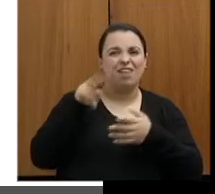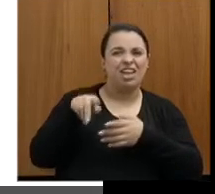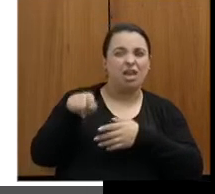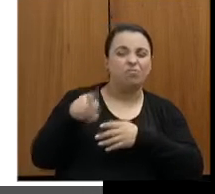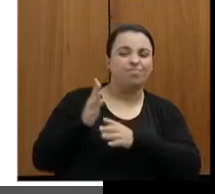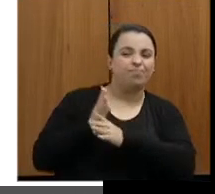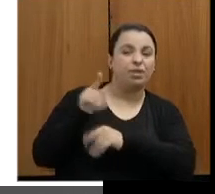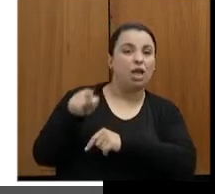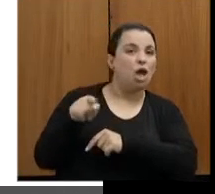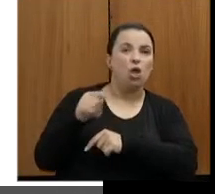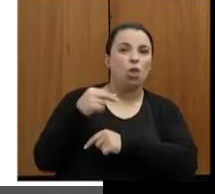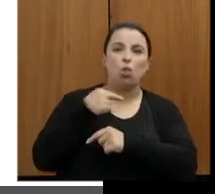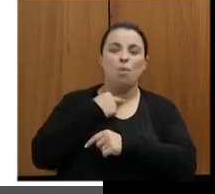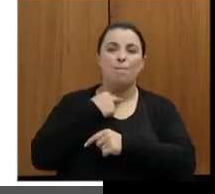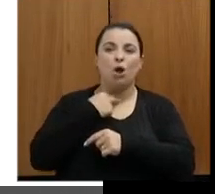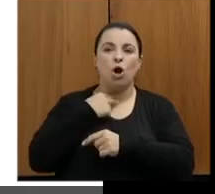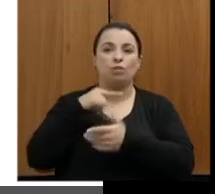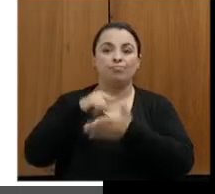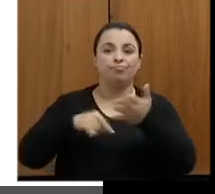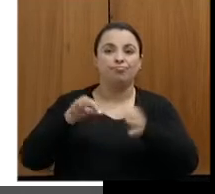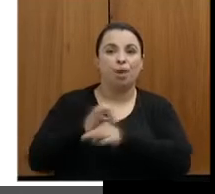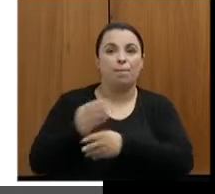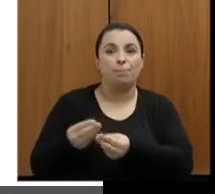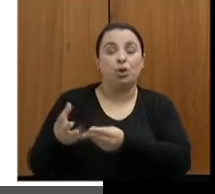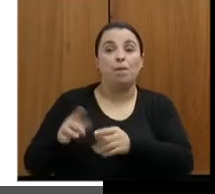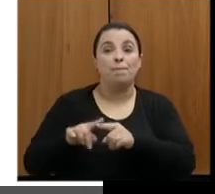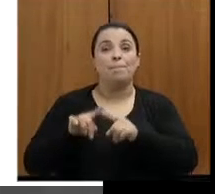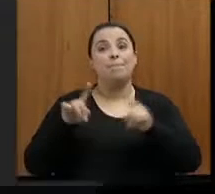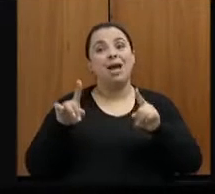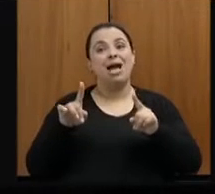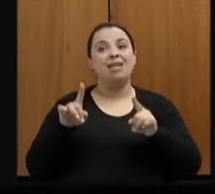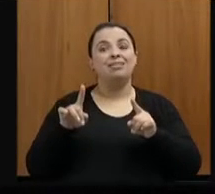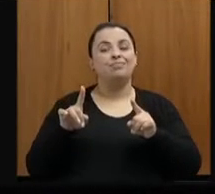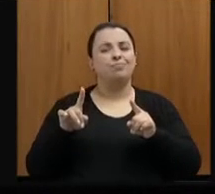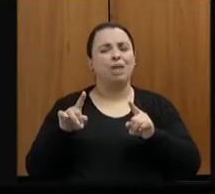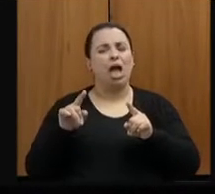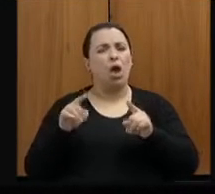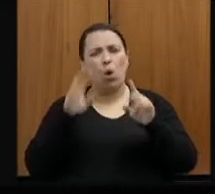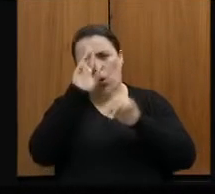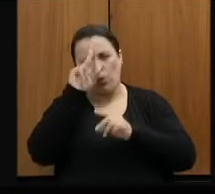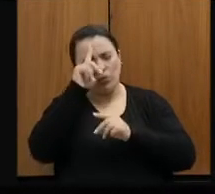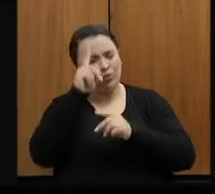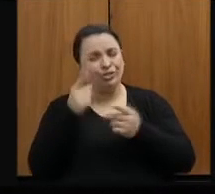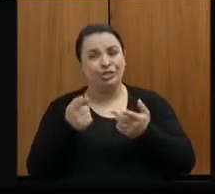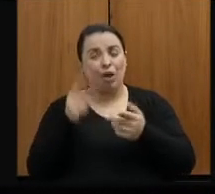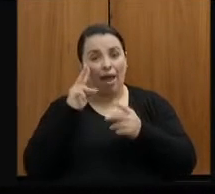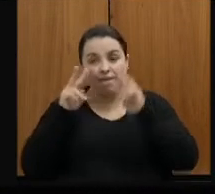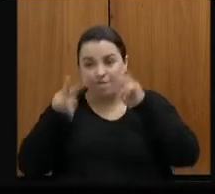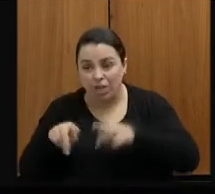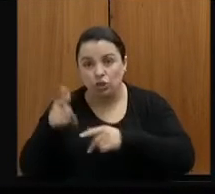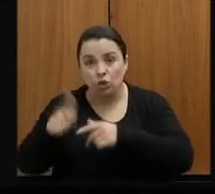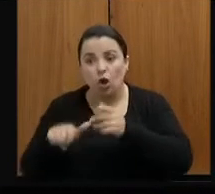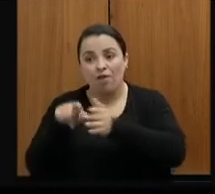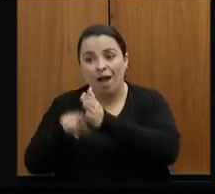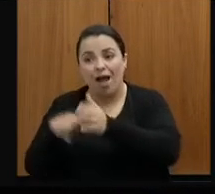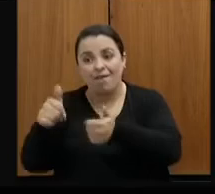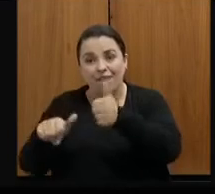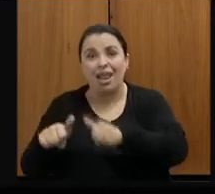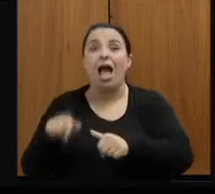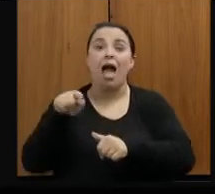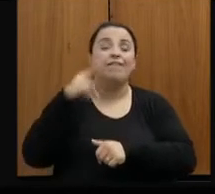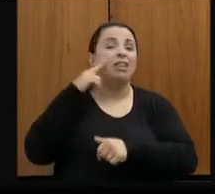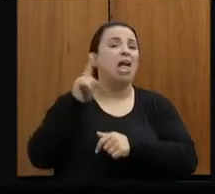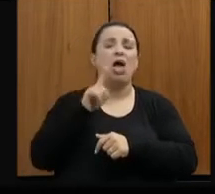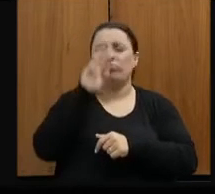mas, na verdade, tem sim condição de ser regularizada. Então, é um gasto de energia importante também para